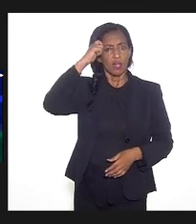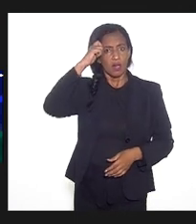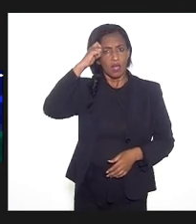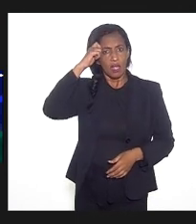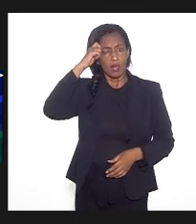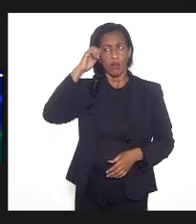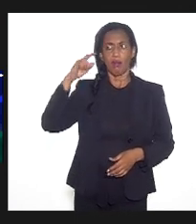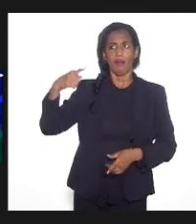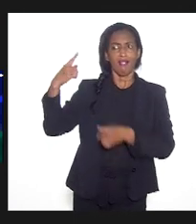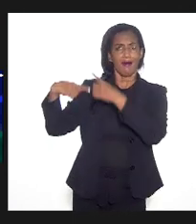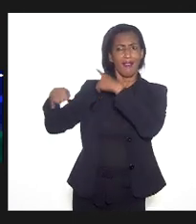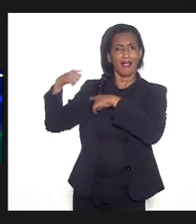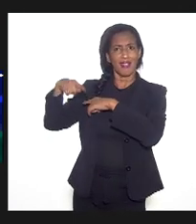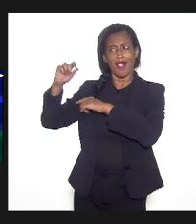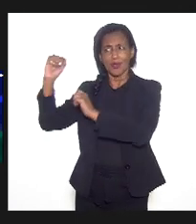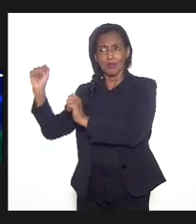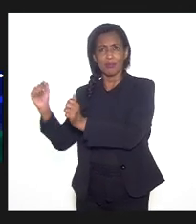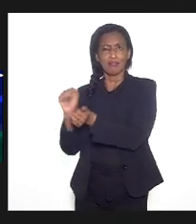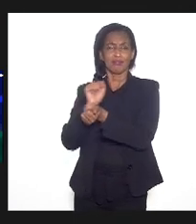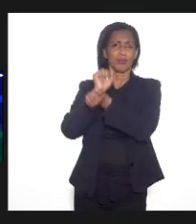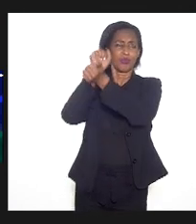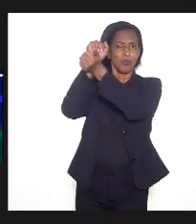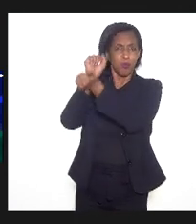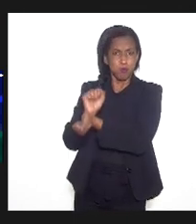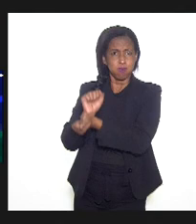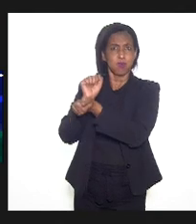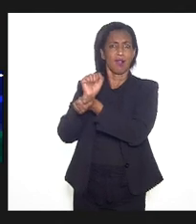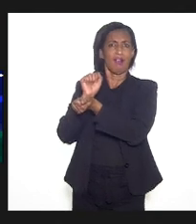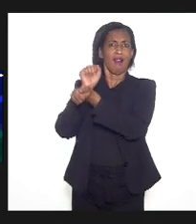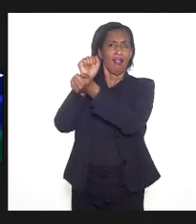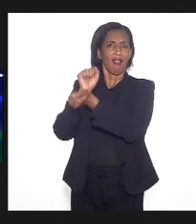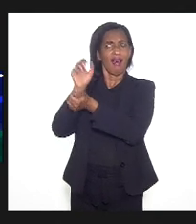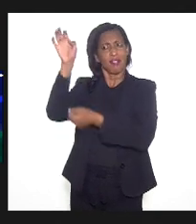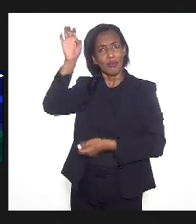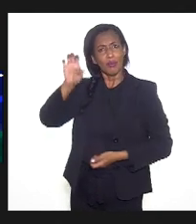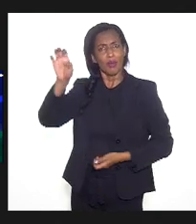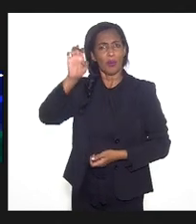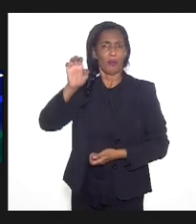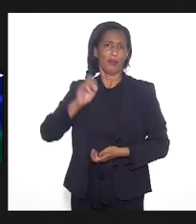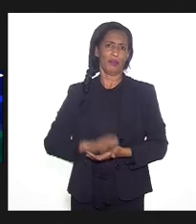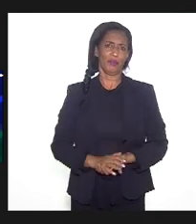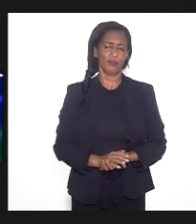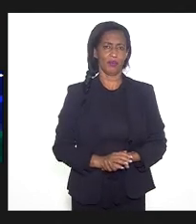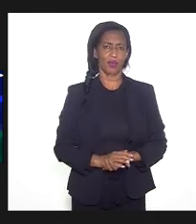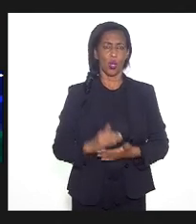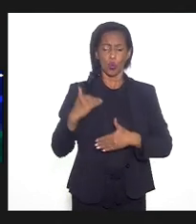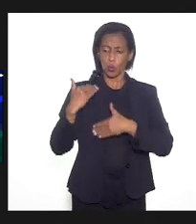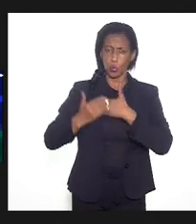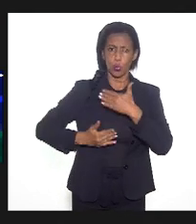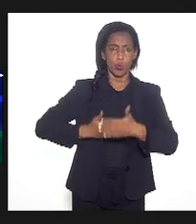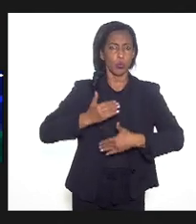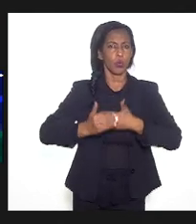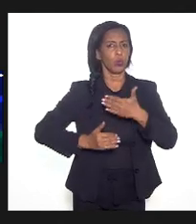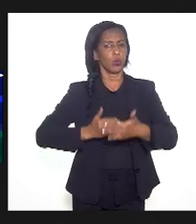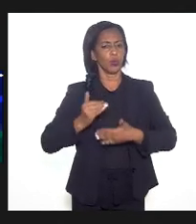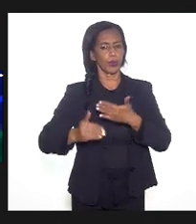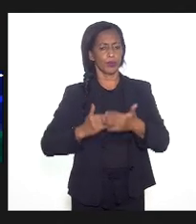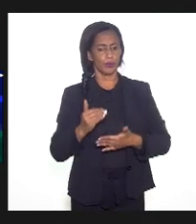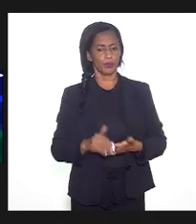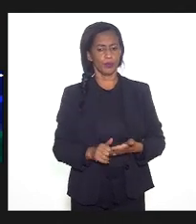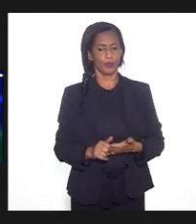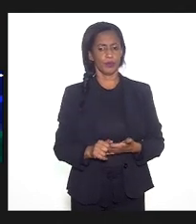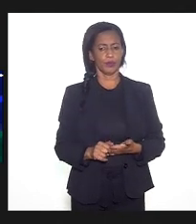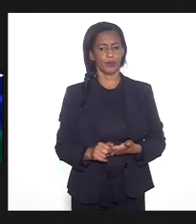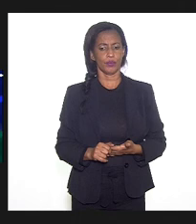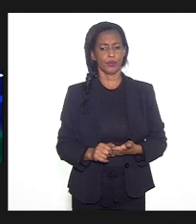período colonial para ser escravo, escravo do português, escravo do europeu. Todo esse processo de